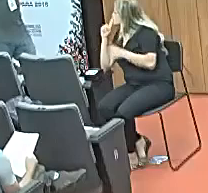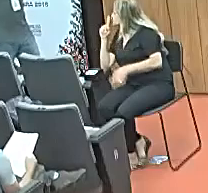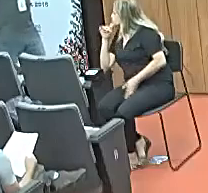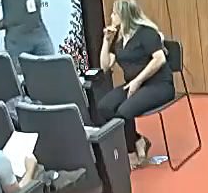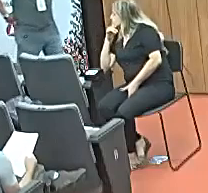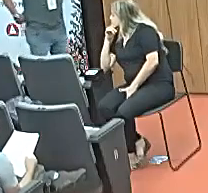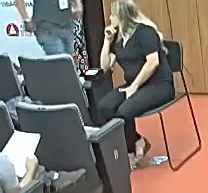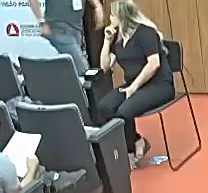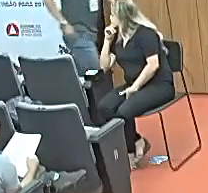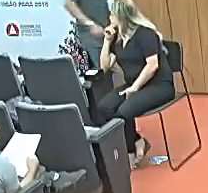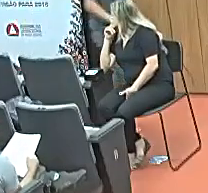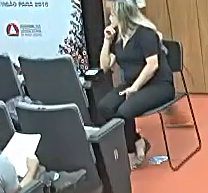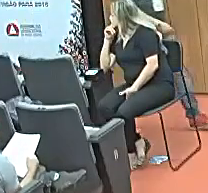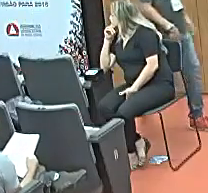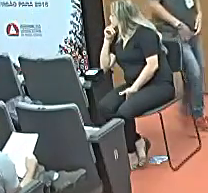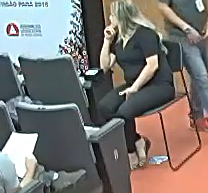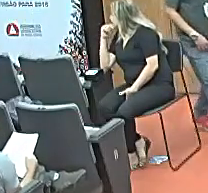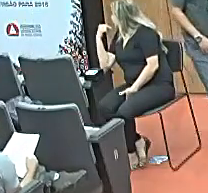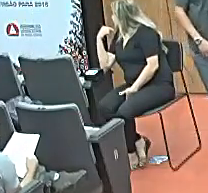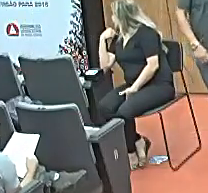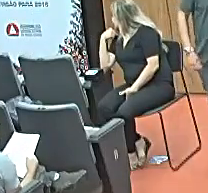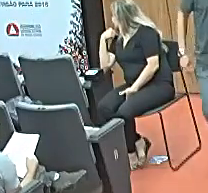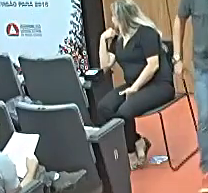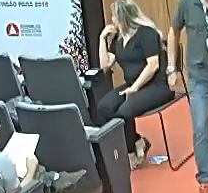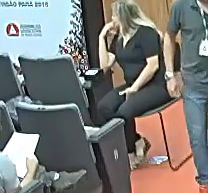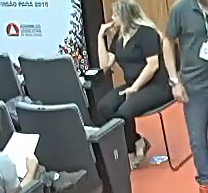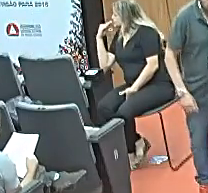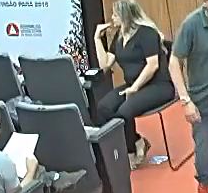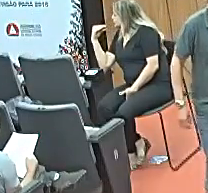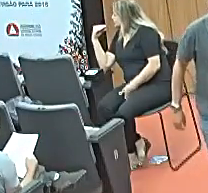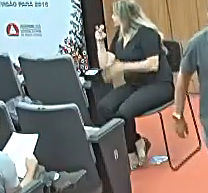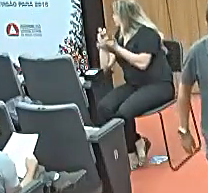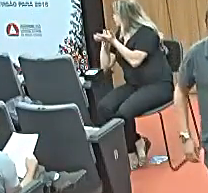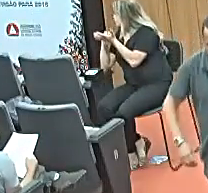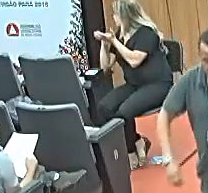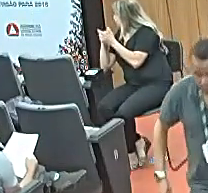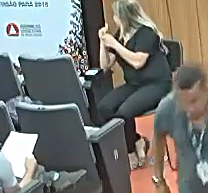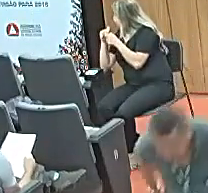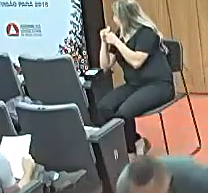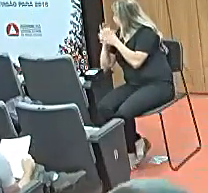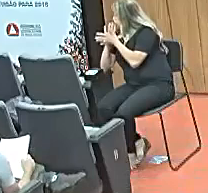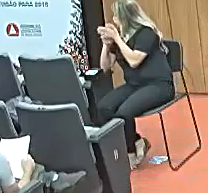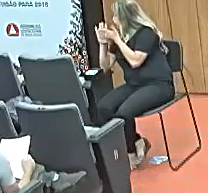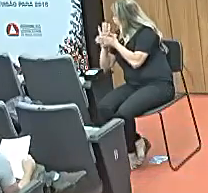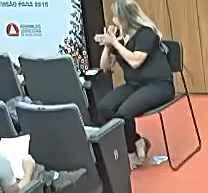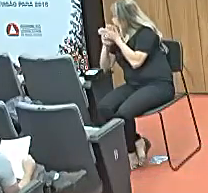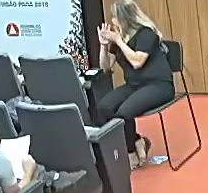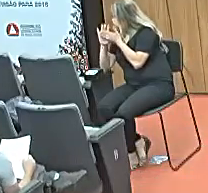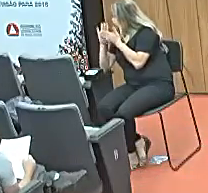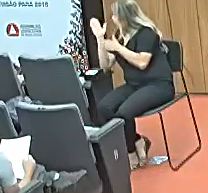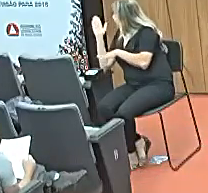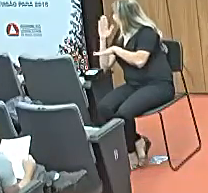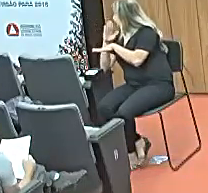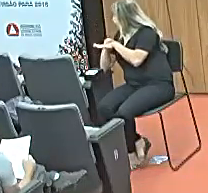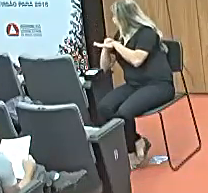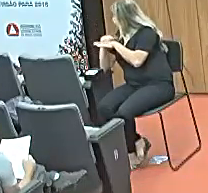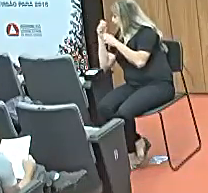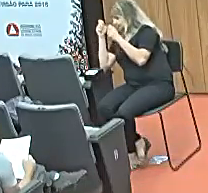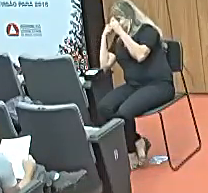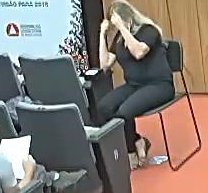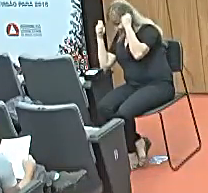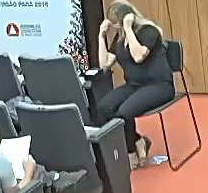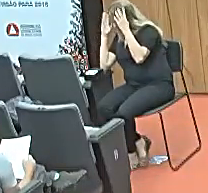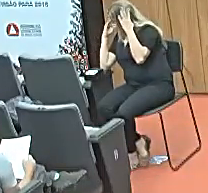sugeridas pelo grupo foram garantir recursos para a realização da 2ª copa